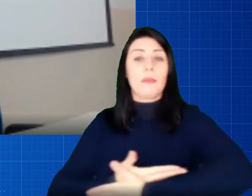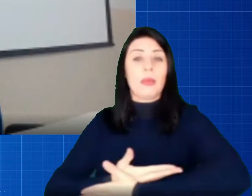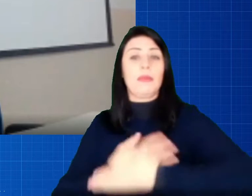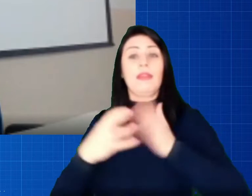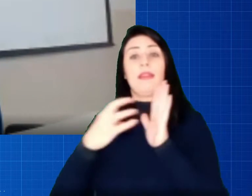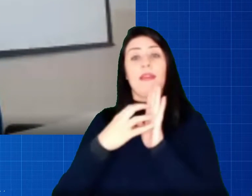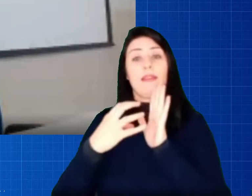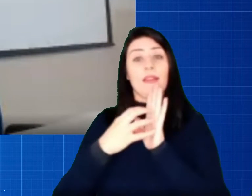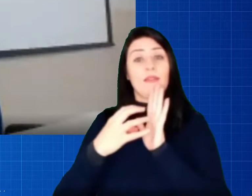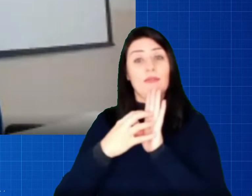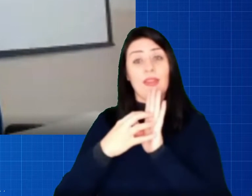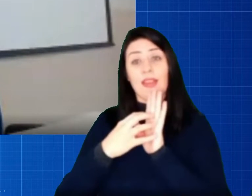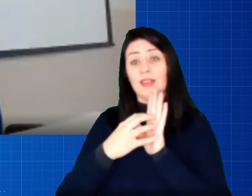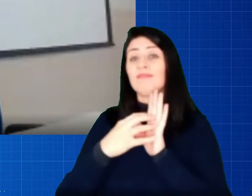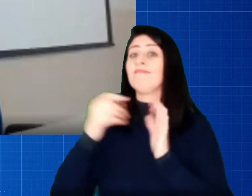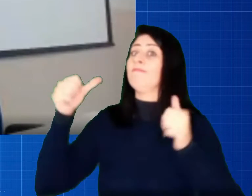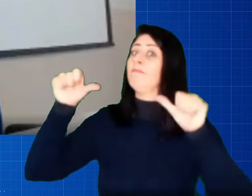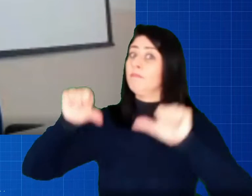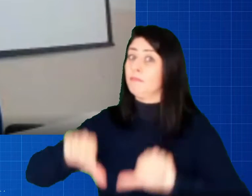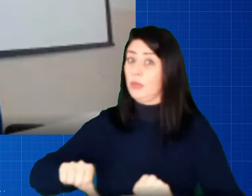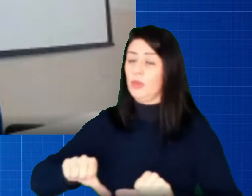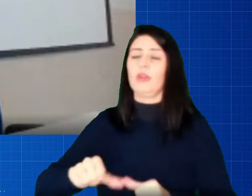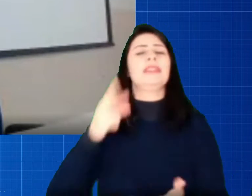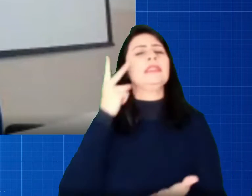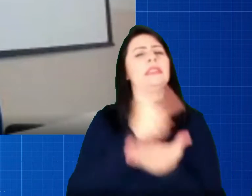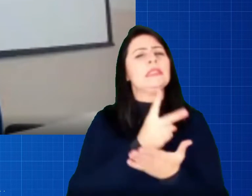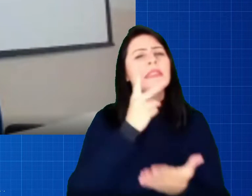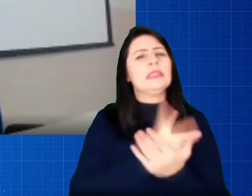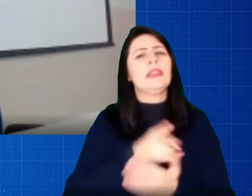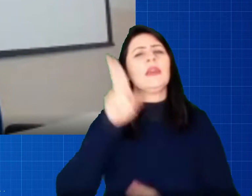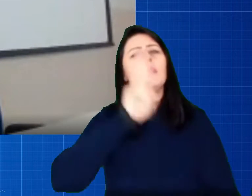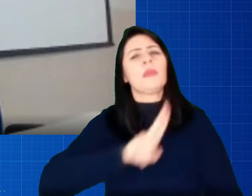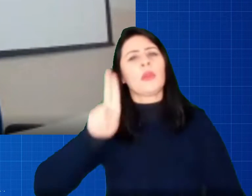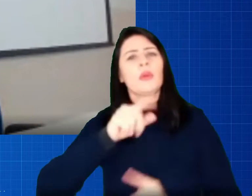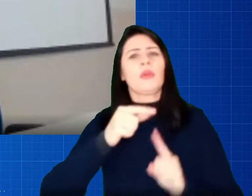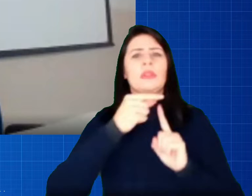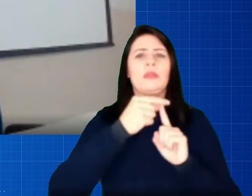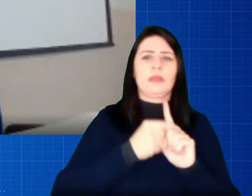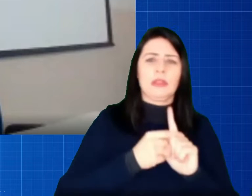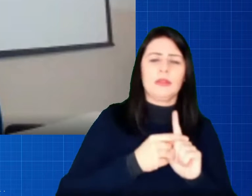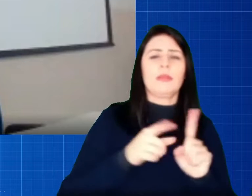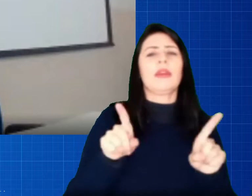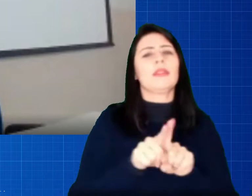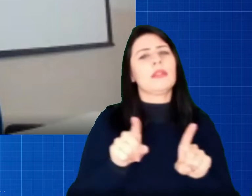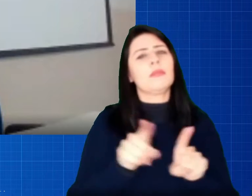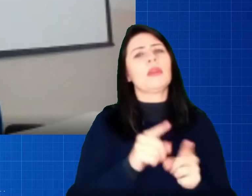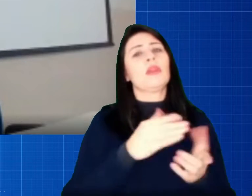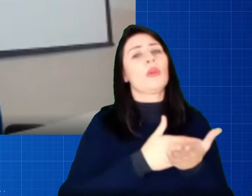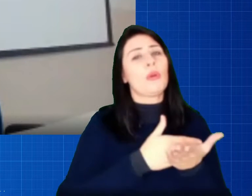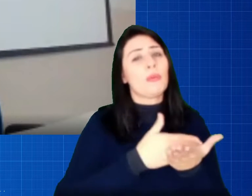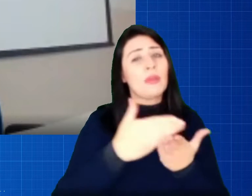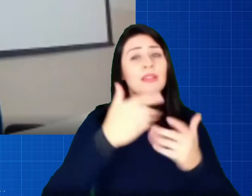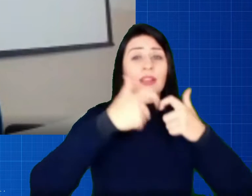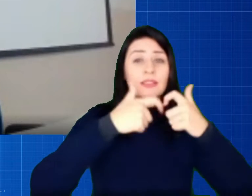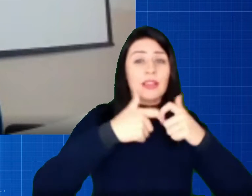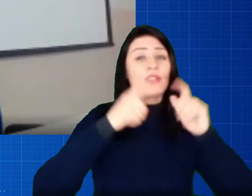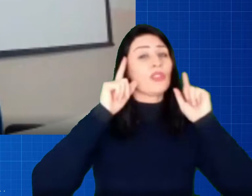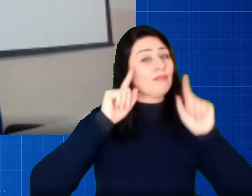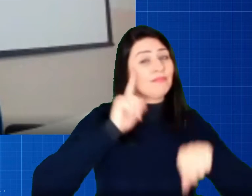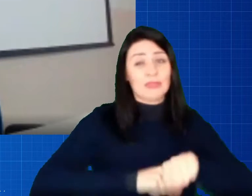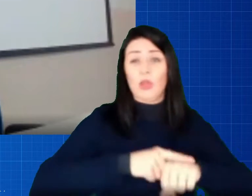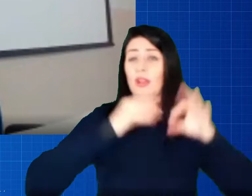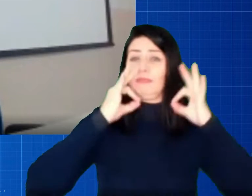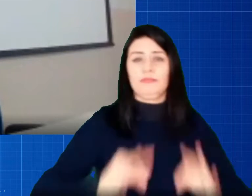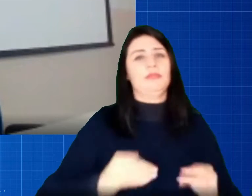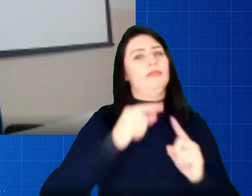muito pior. Então, o uso do preservativo sempre. E que se inicie a atividade já com preservativo.